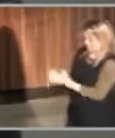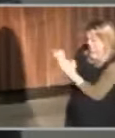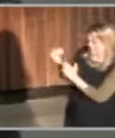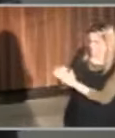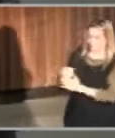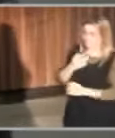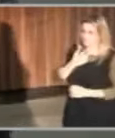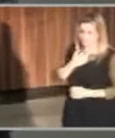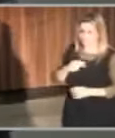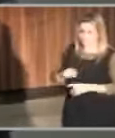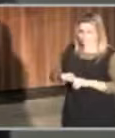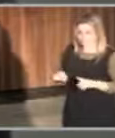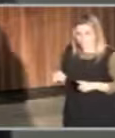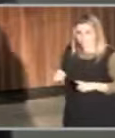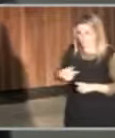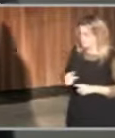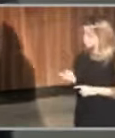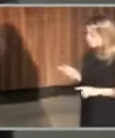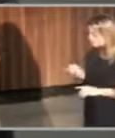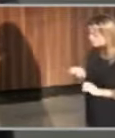e nem por isso o mundo está bom